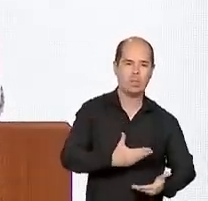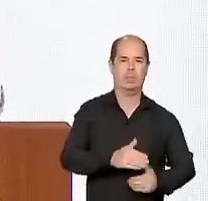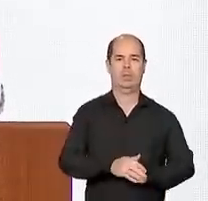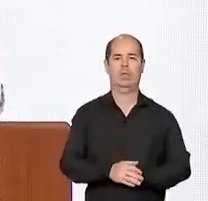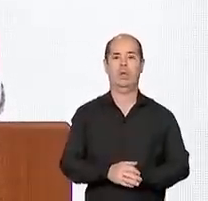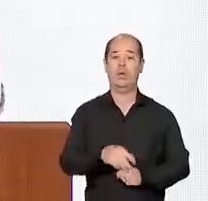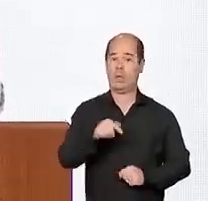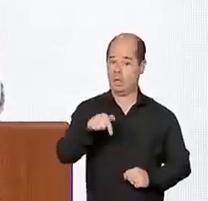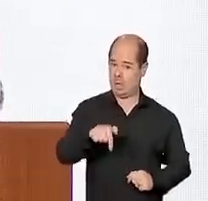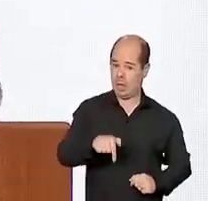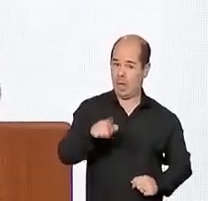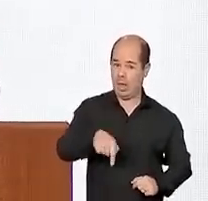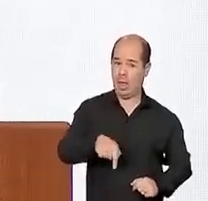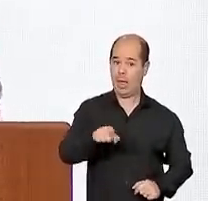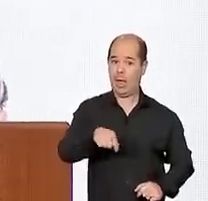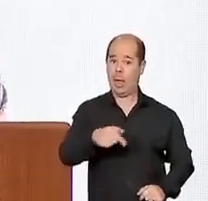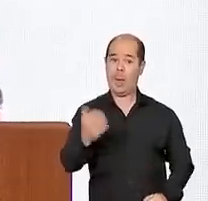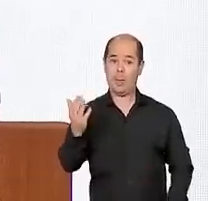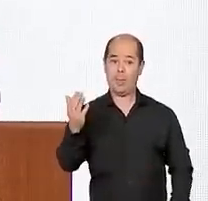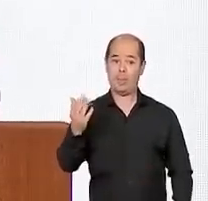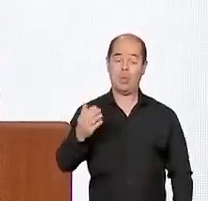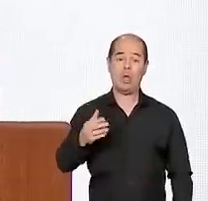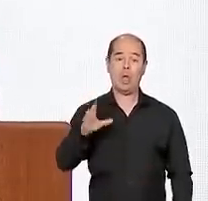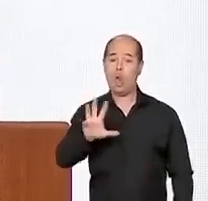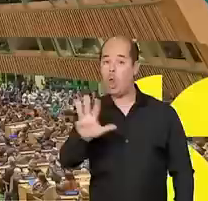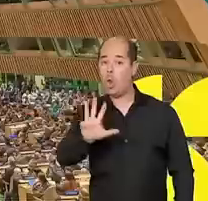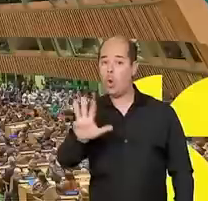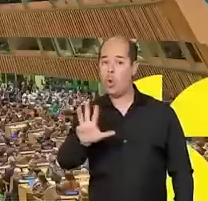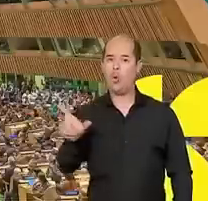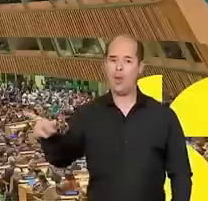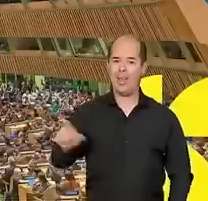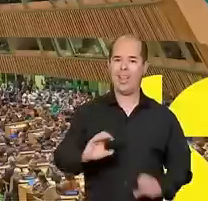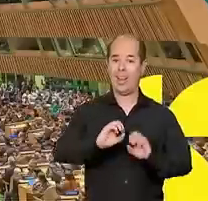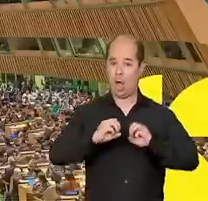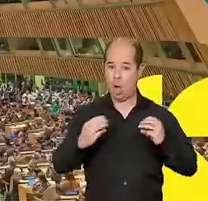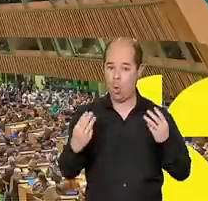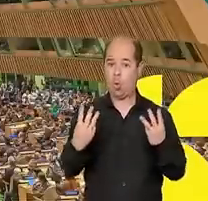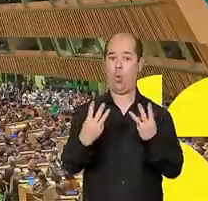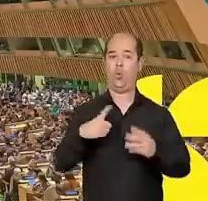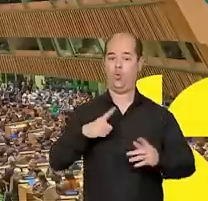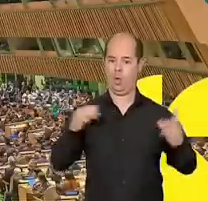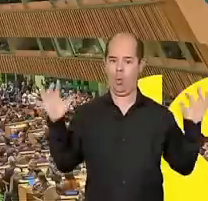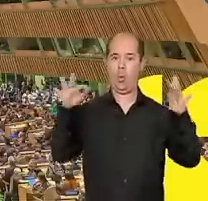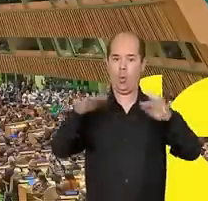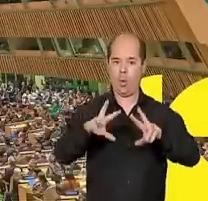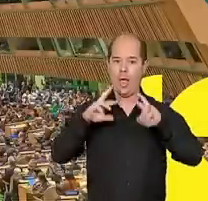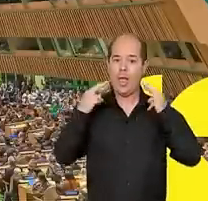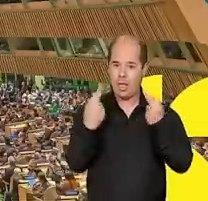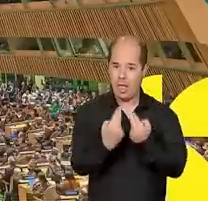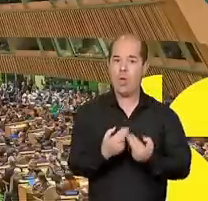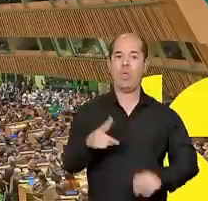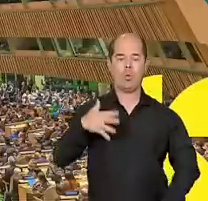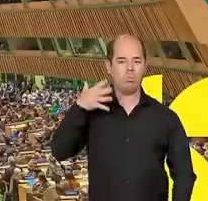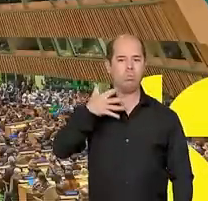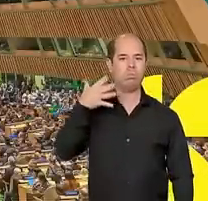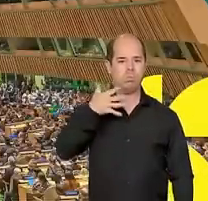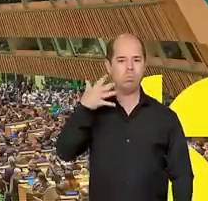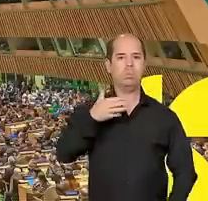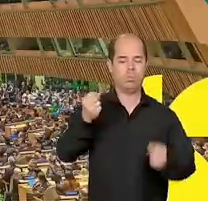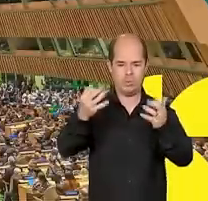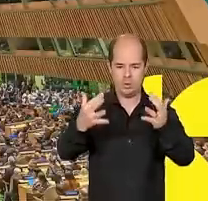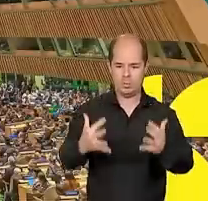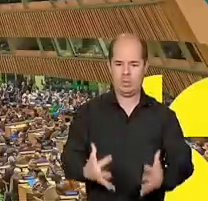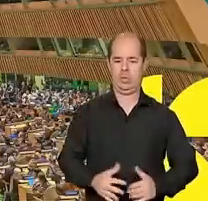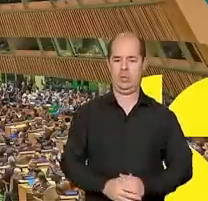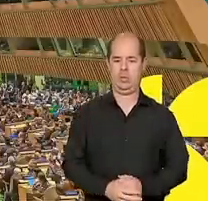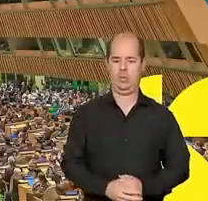foi a marca presidente Lula de seu discurso na Assembleia Geral da ONU. Nessa Assembleia ocorreram